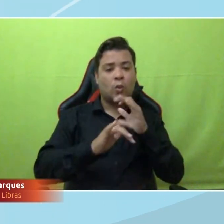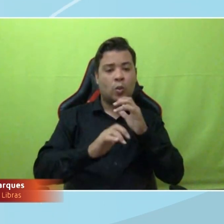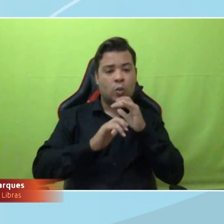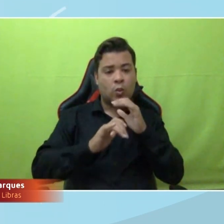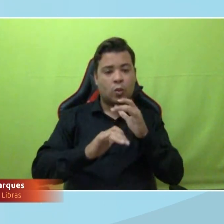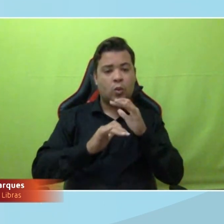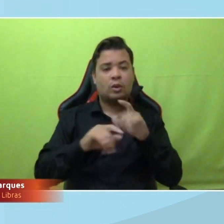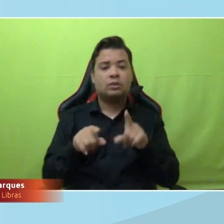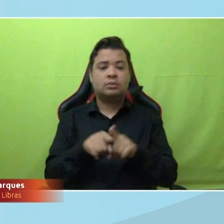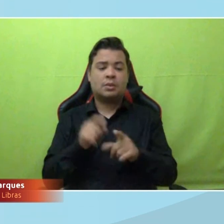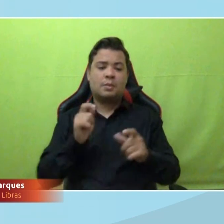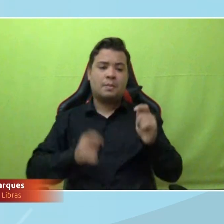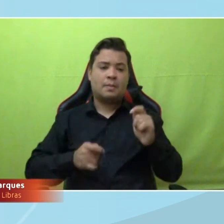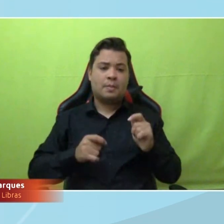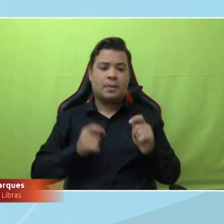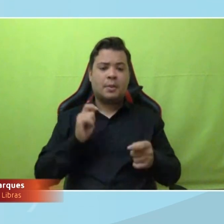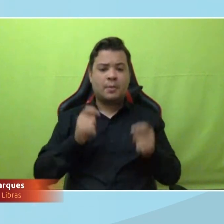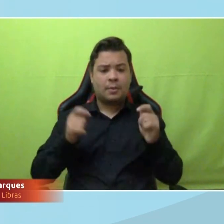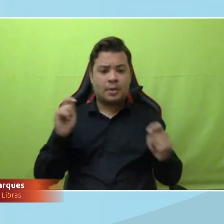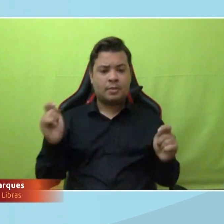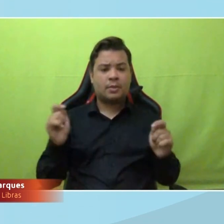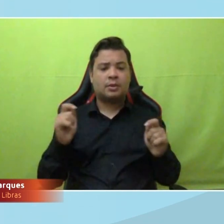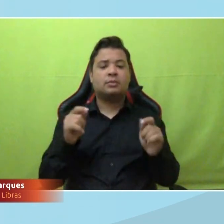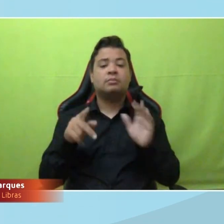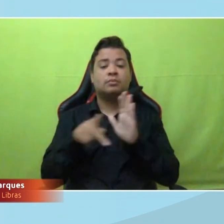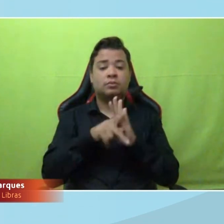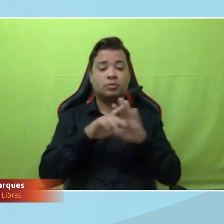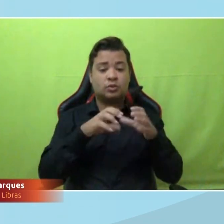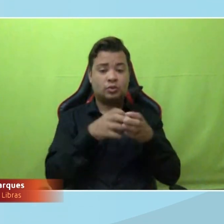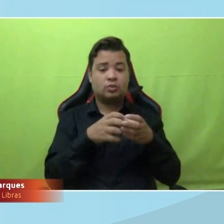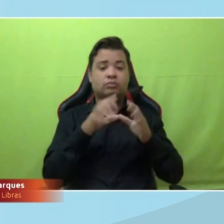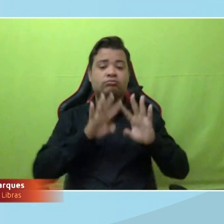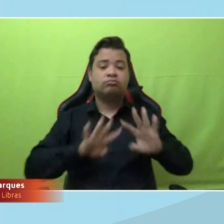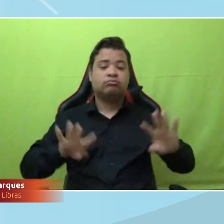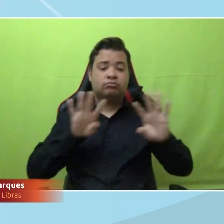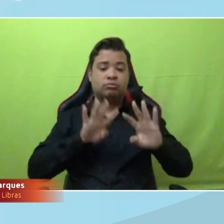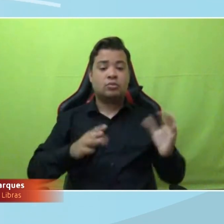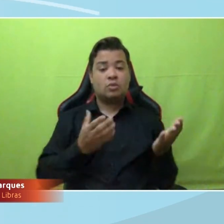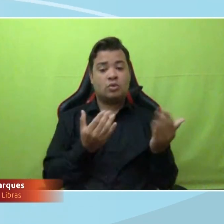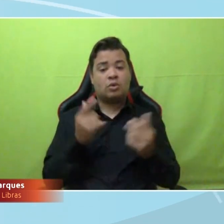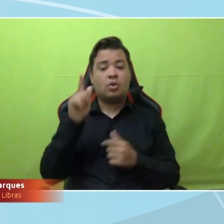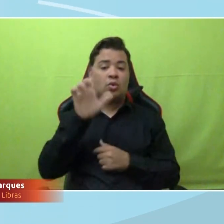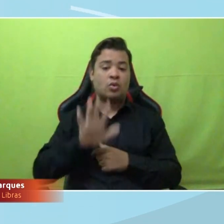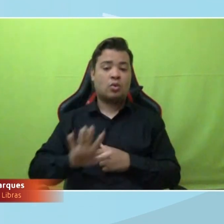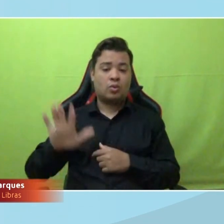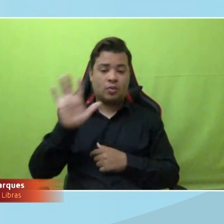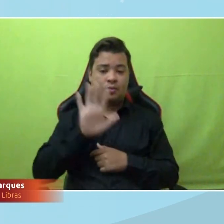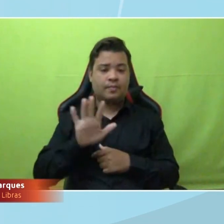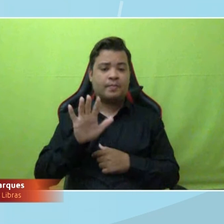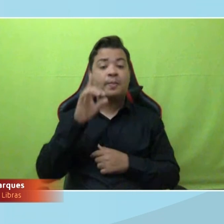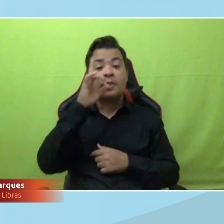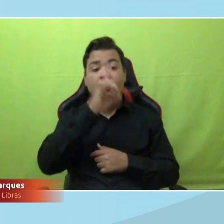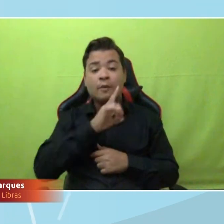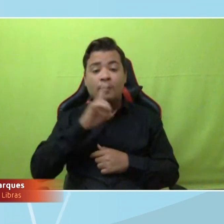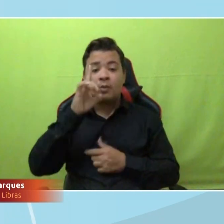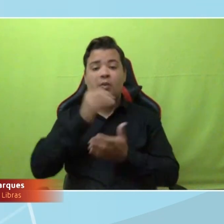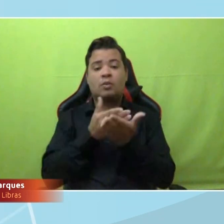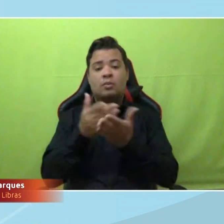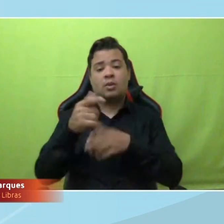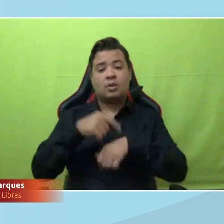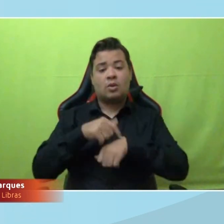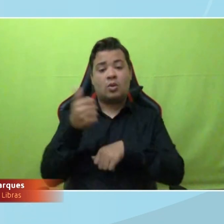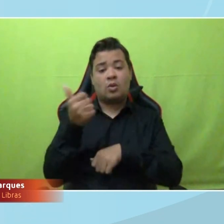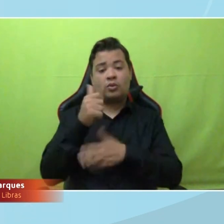Orquestra Sinfônica Jovem de Goiás. Já no domingo, a apresentação começa às 11 horas da manhã e